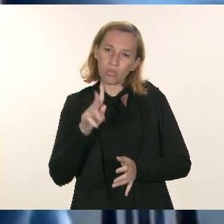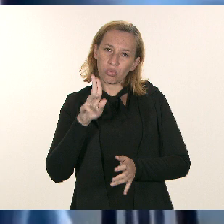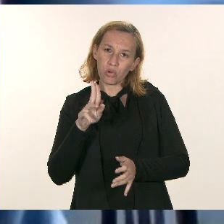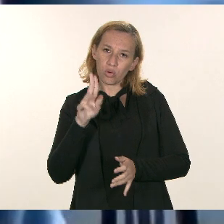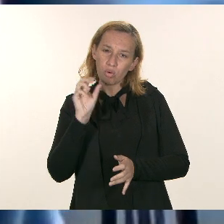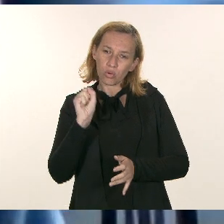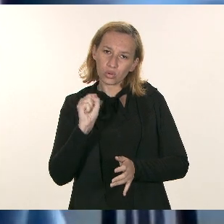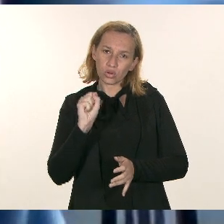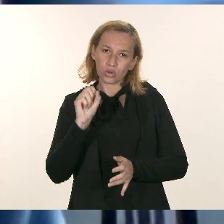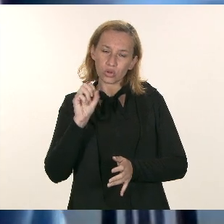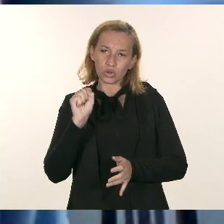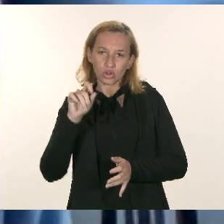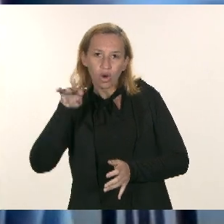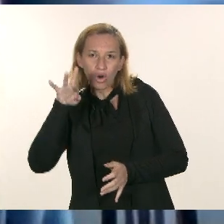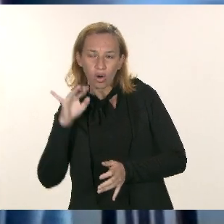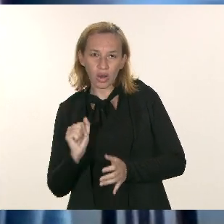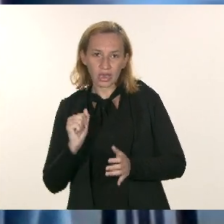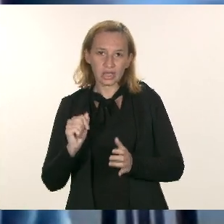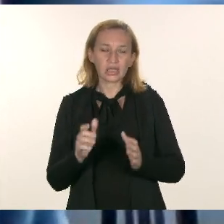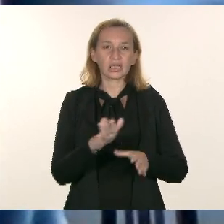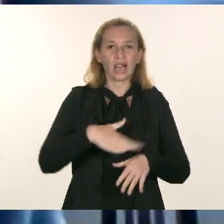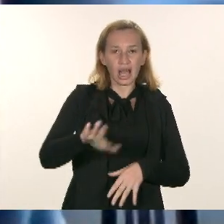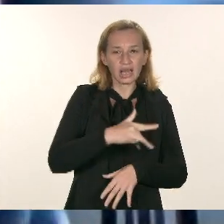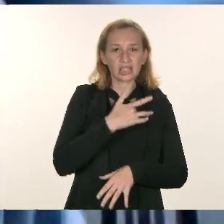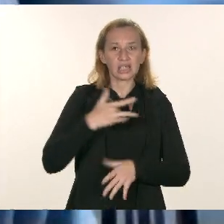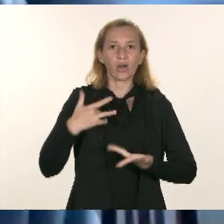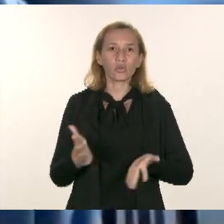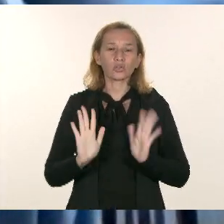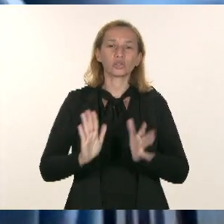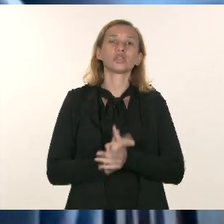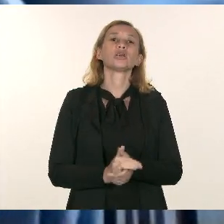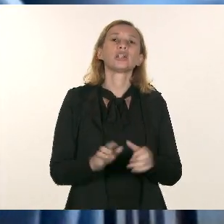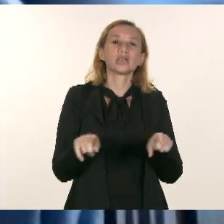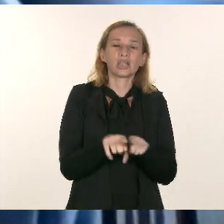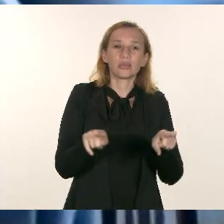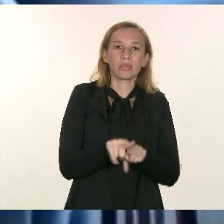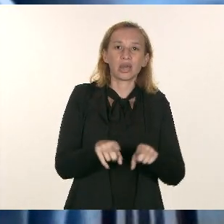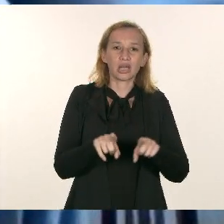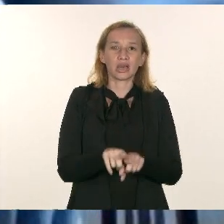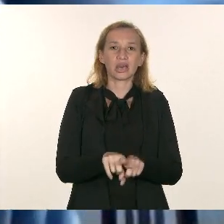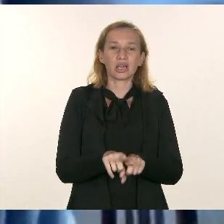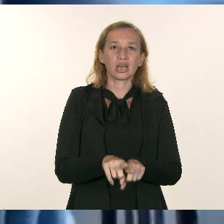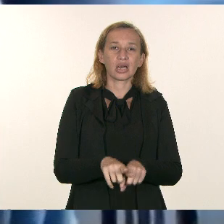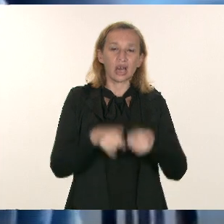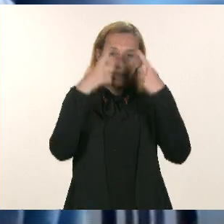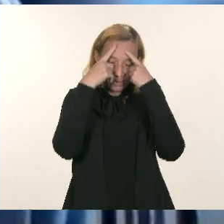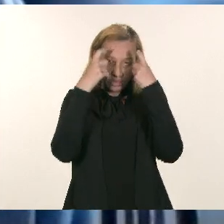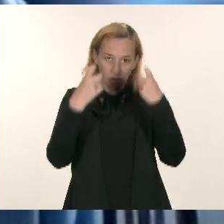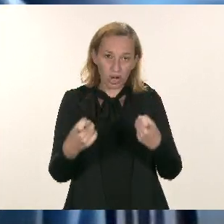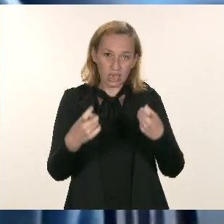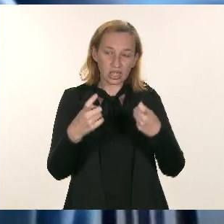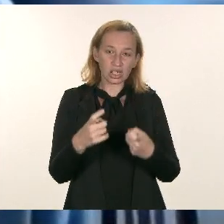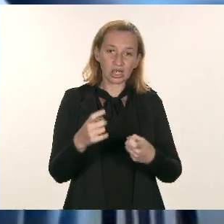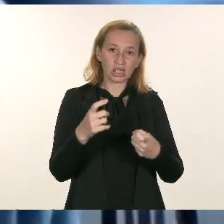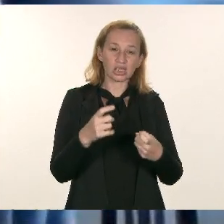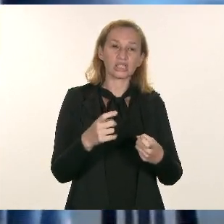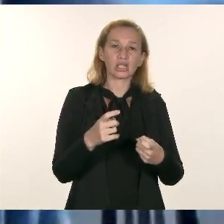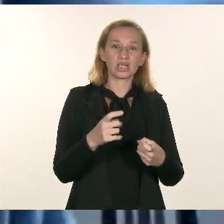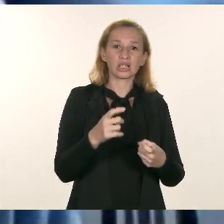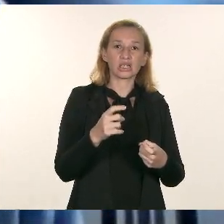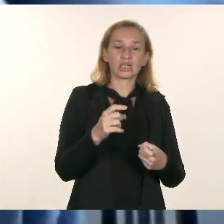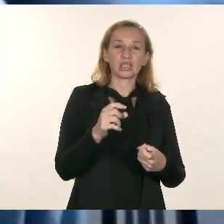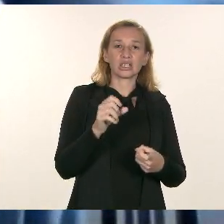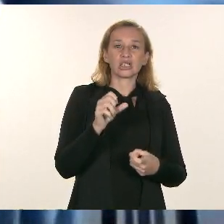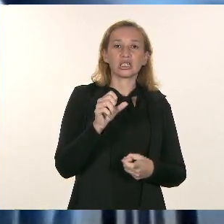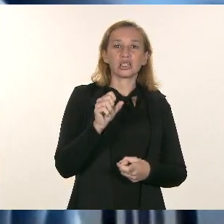que determinou punição para a chantagem sexual patronal, o famoso ODA-ODS, que